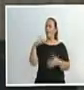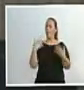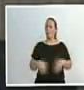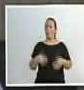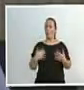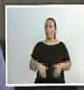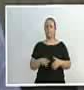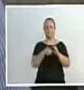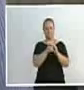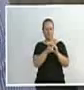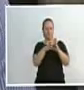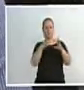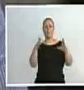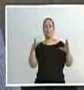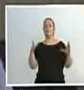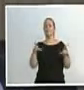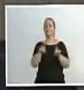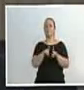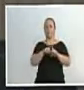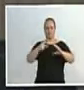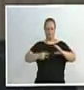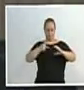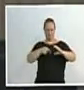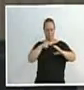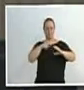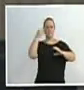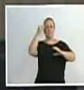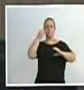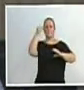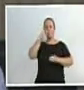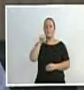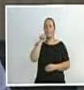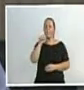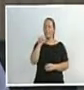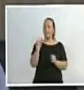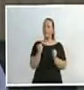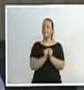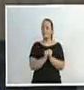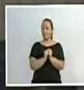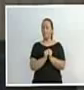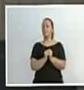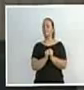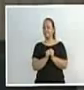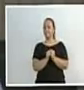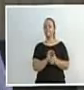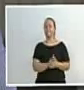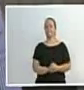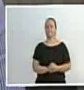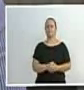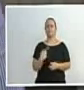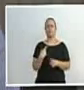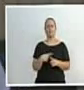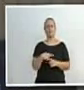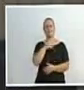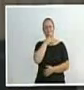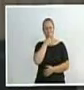só para a democracia, mas também para esta Casa Legislativa, com a vinda de 2 vereadoras para esta casa. Até porque, infelizmente, acompanhando o